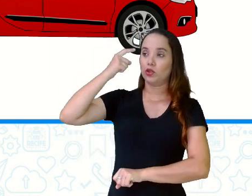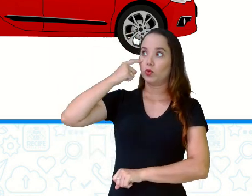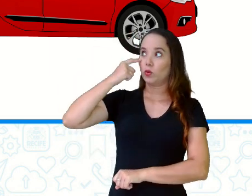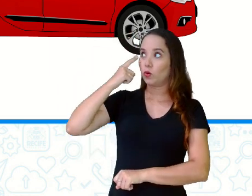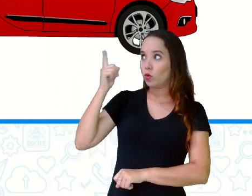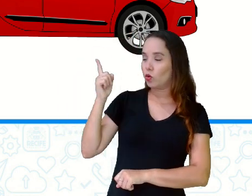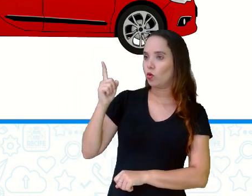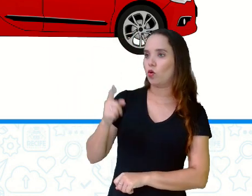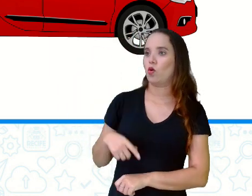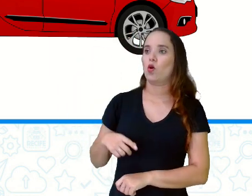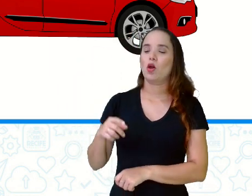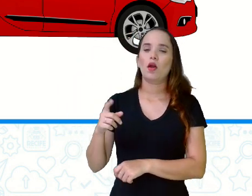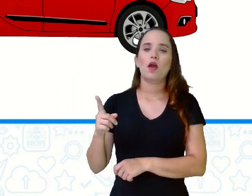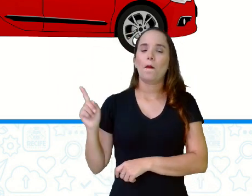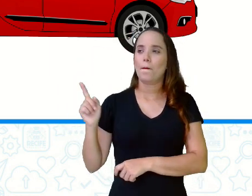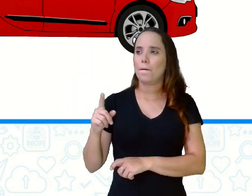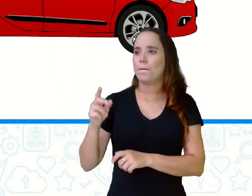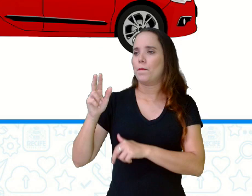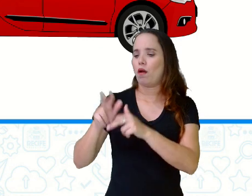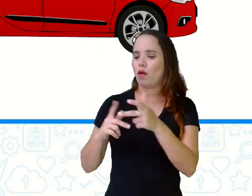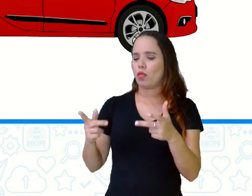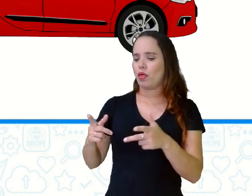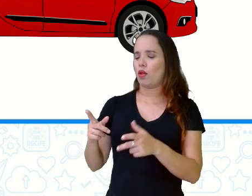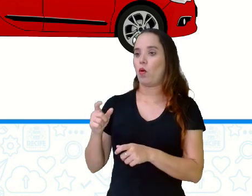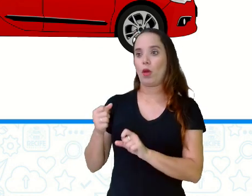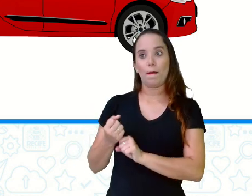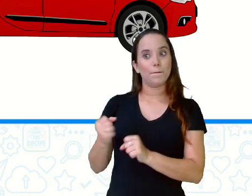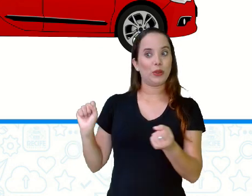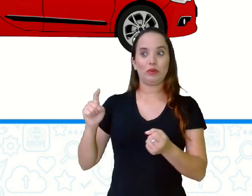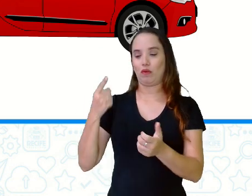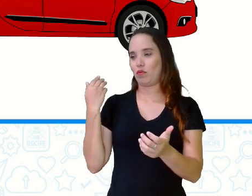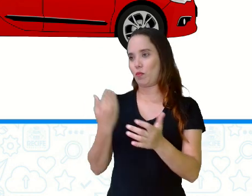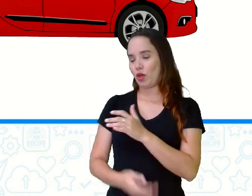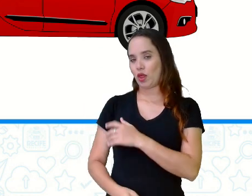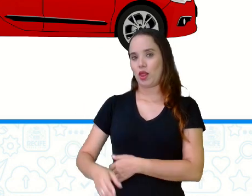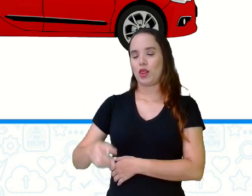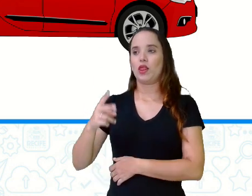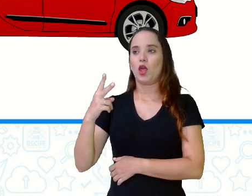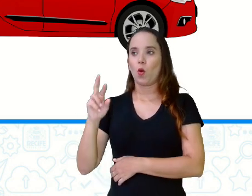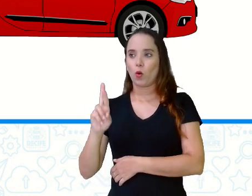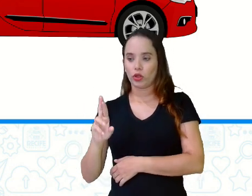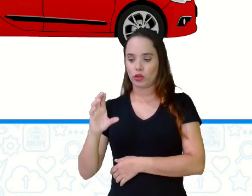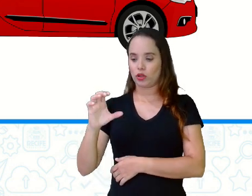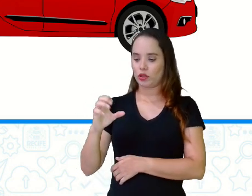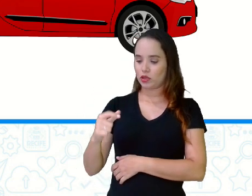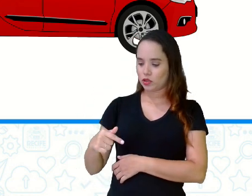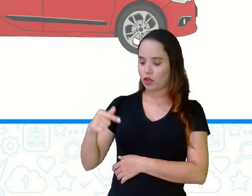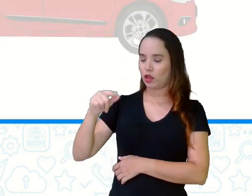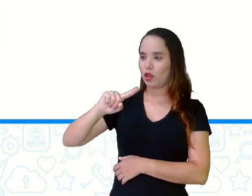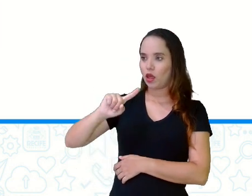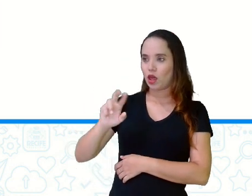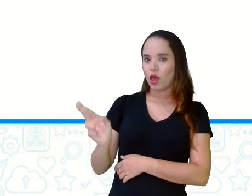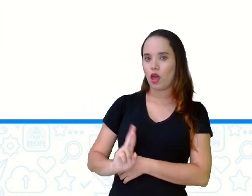R$ 87. O carrinho custa R$ 87.